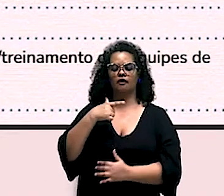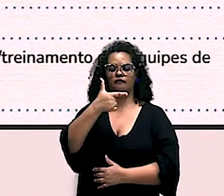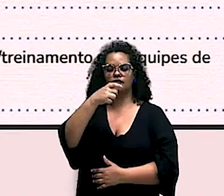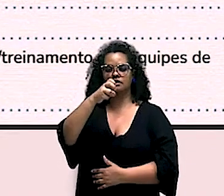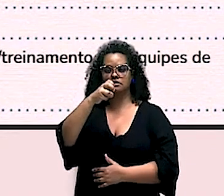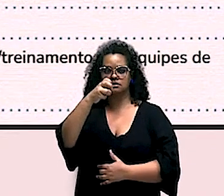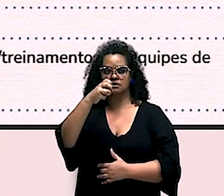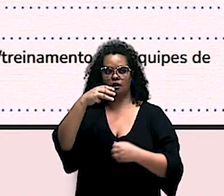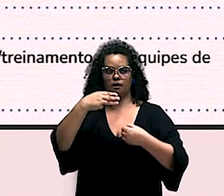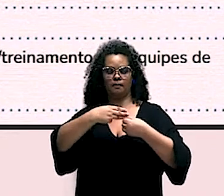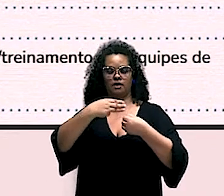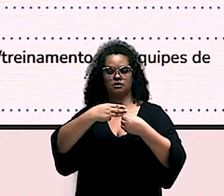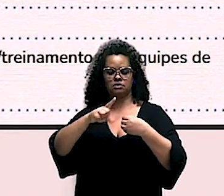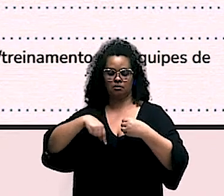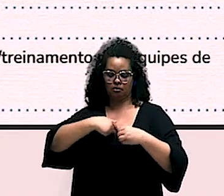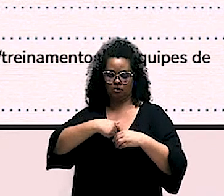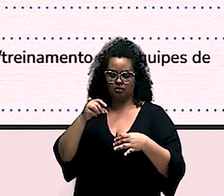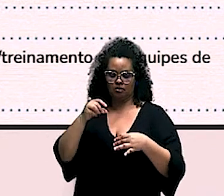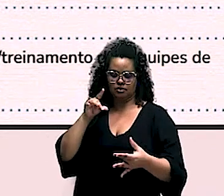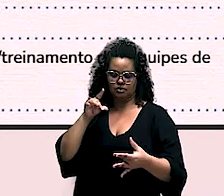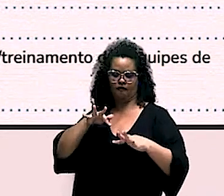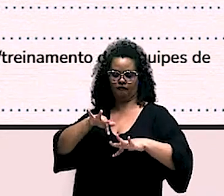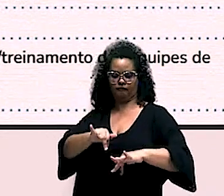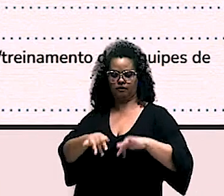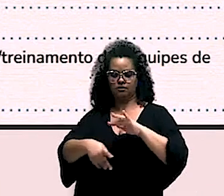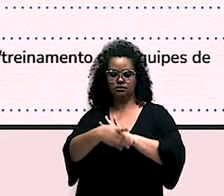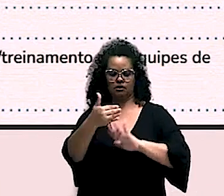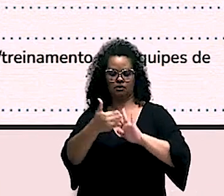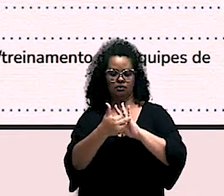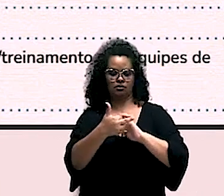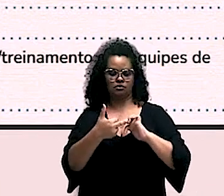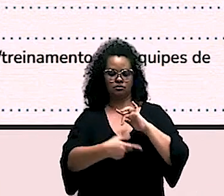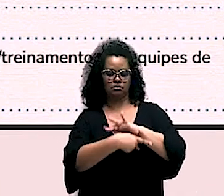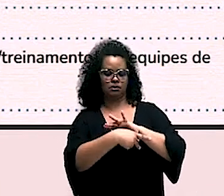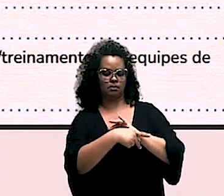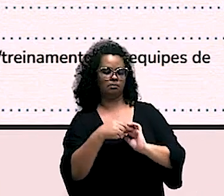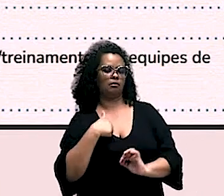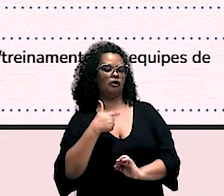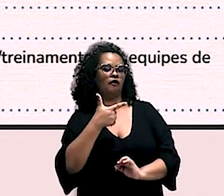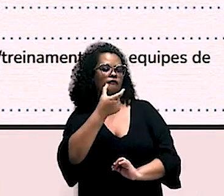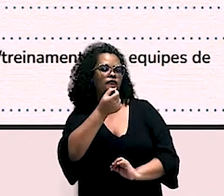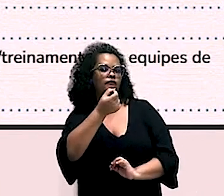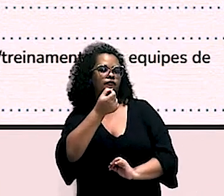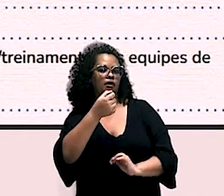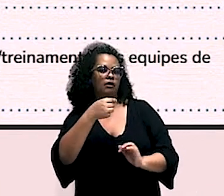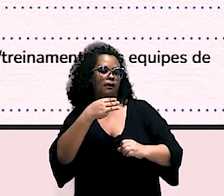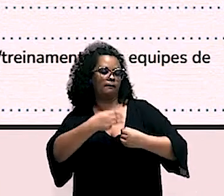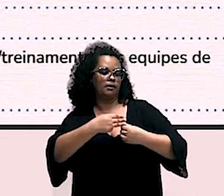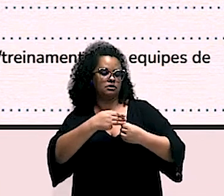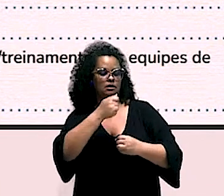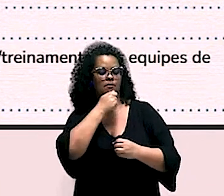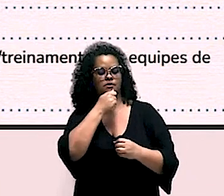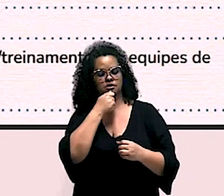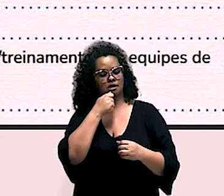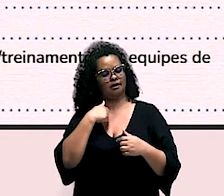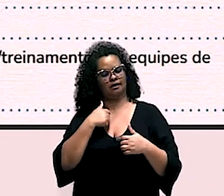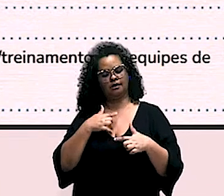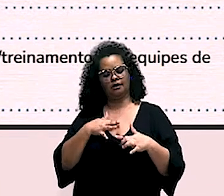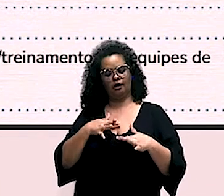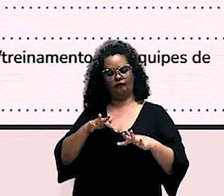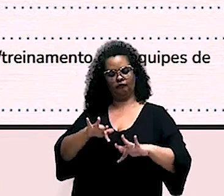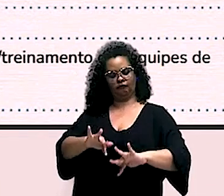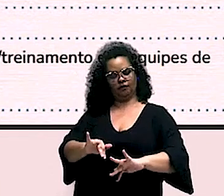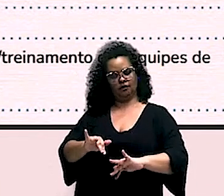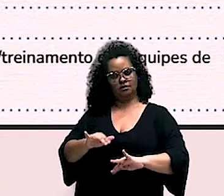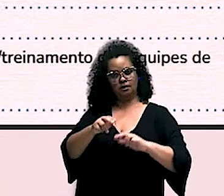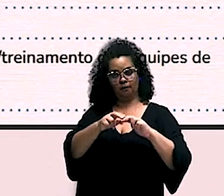nós finalizamos a análise dos dados e os relatórios de 5 municípios e outros 20 municípios ainda está em fase de finalização. Por